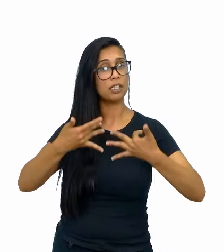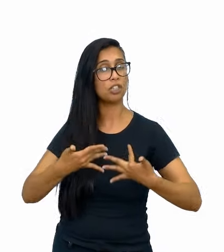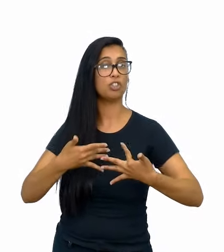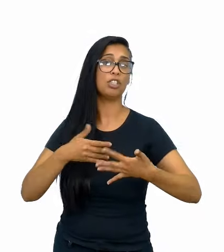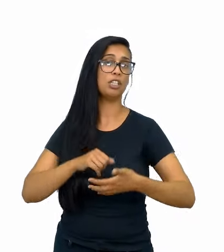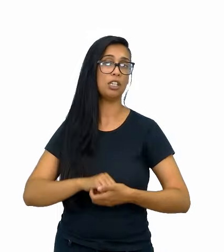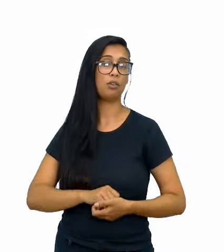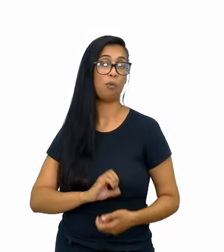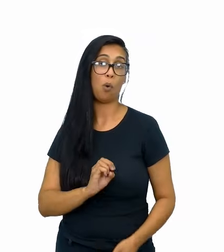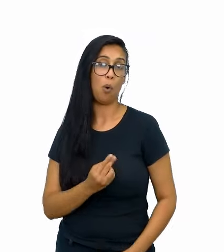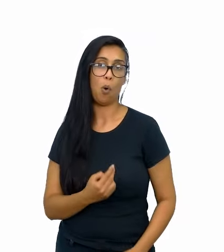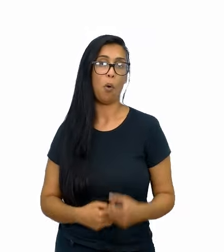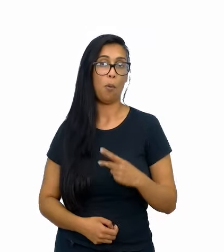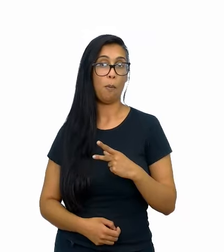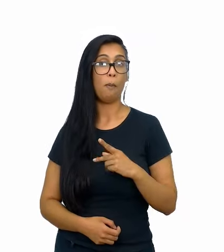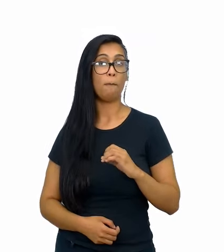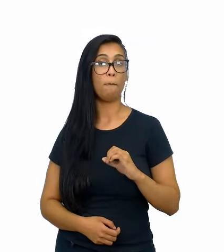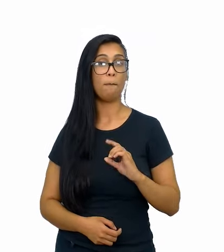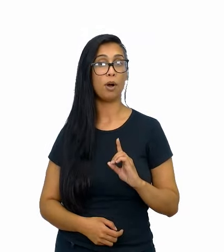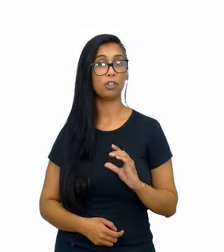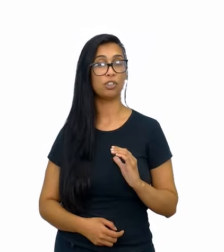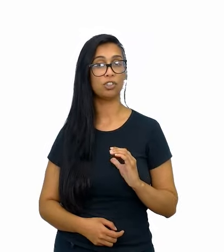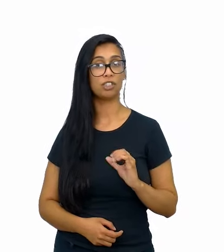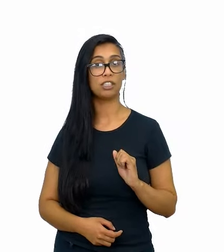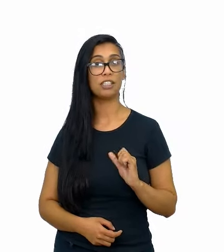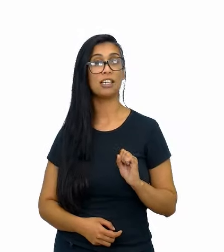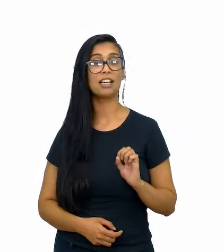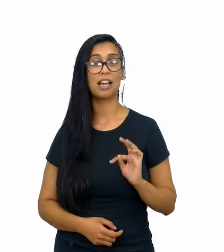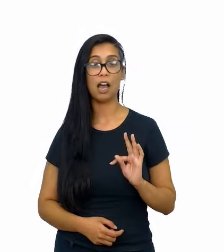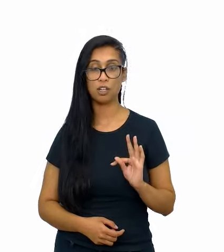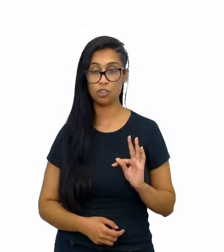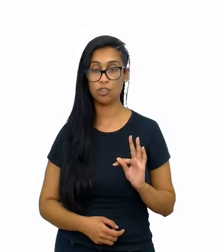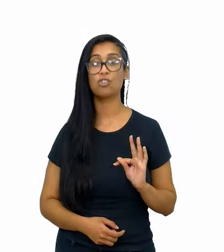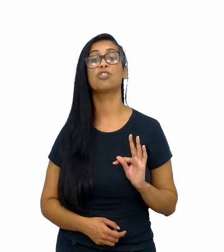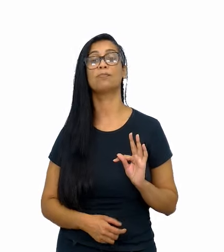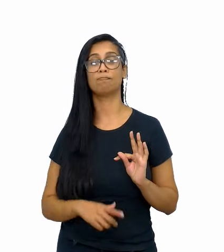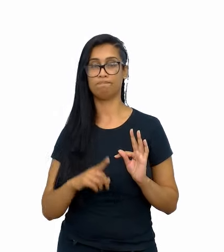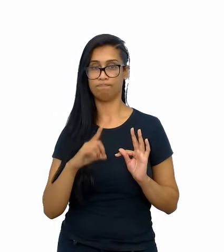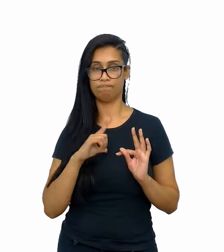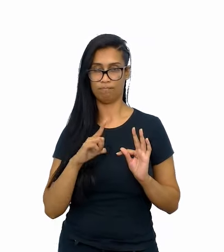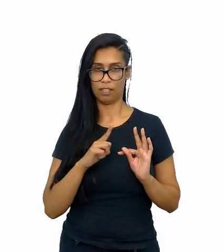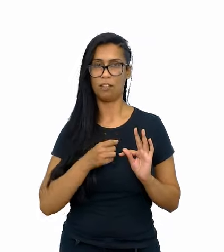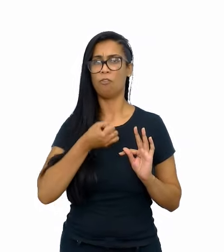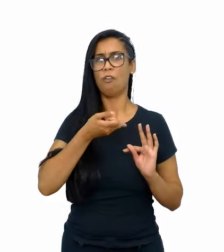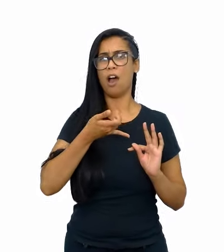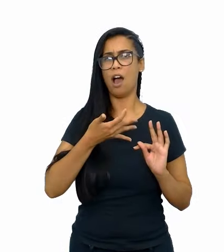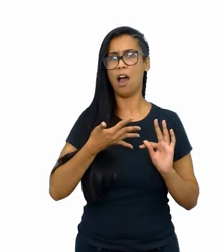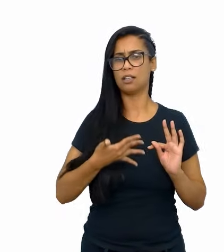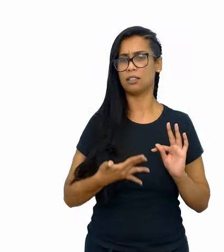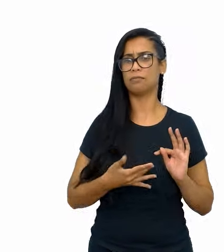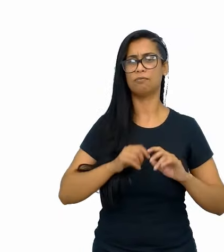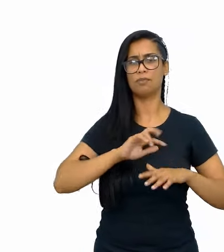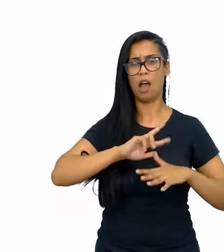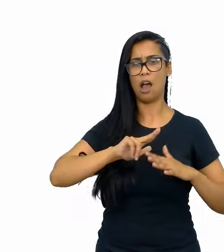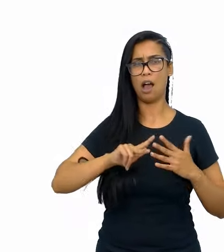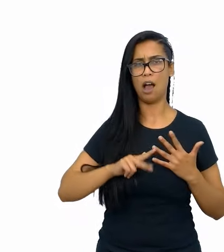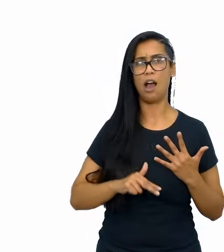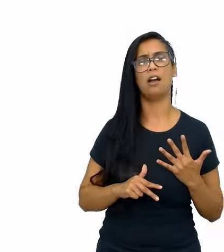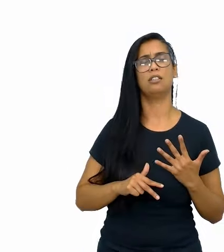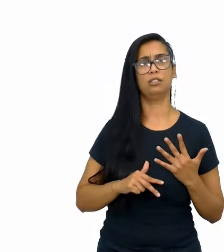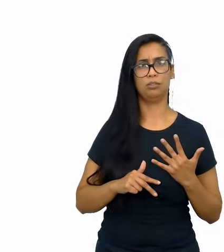podcasts, né, áudios. Então, muitos relatos que podem ser explorados, inclusive em